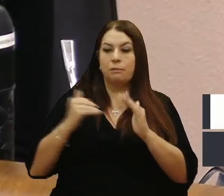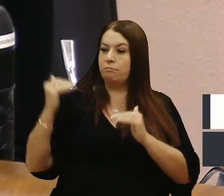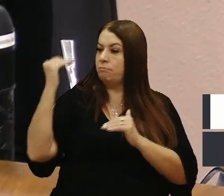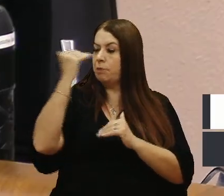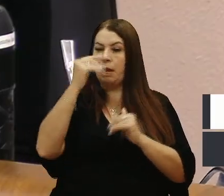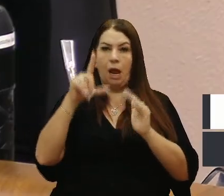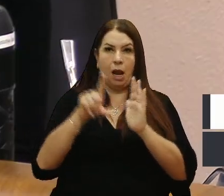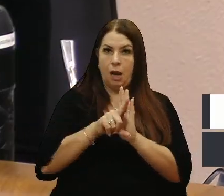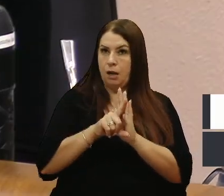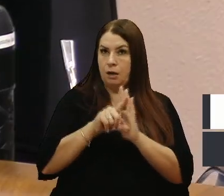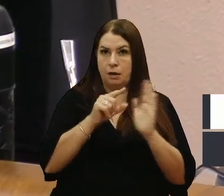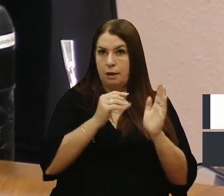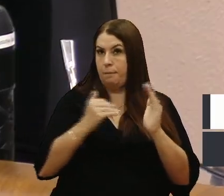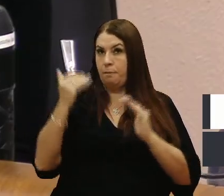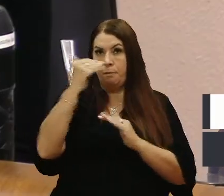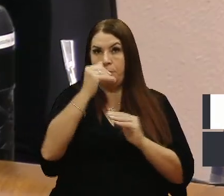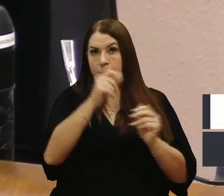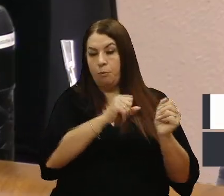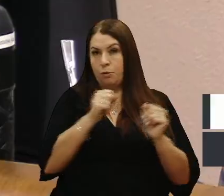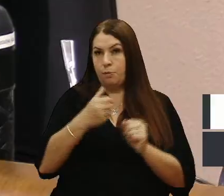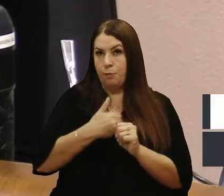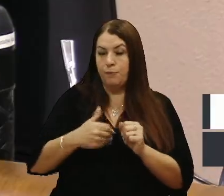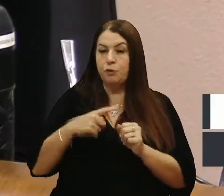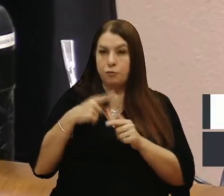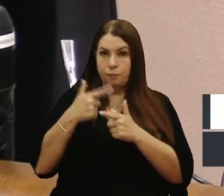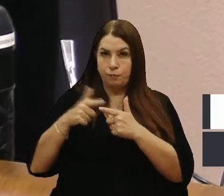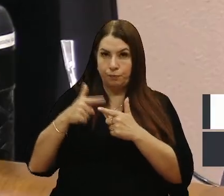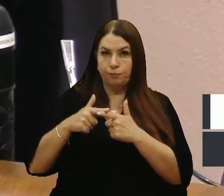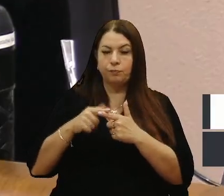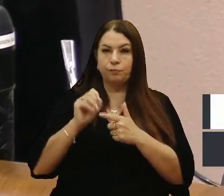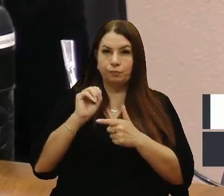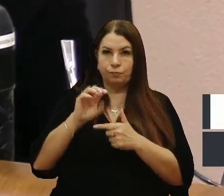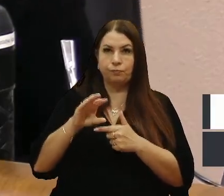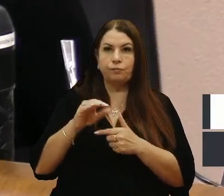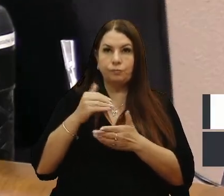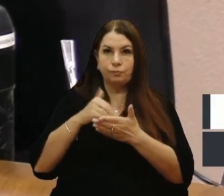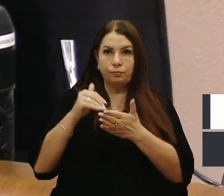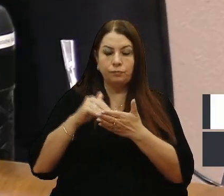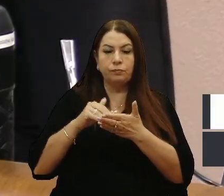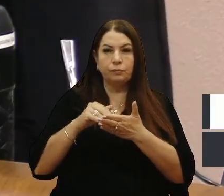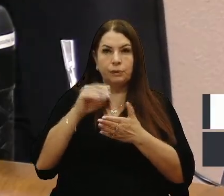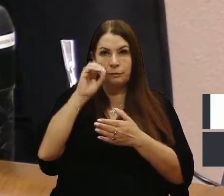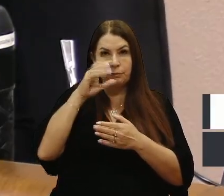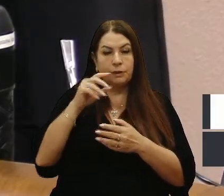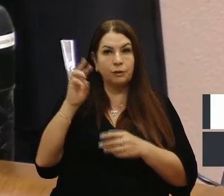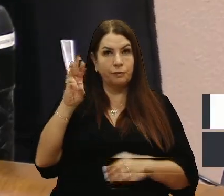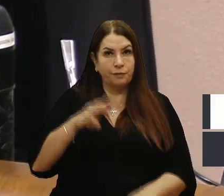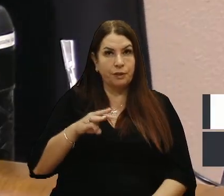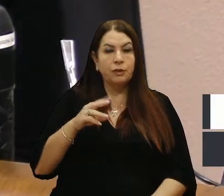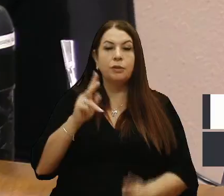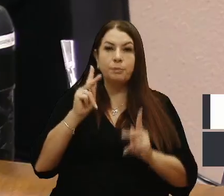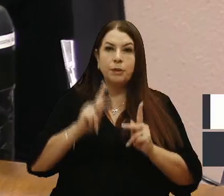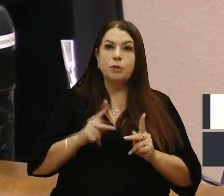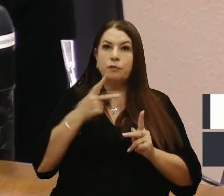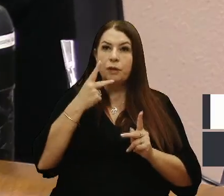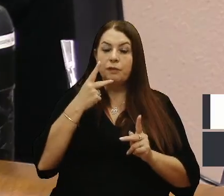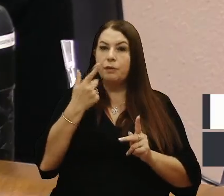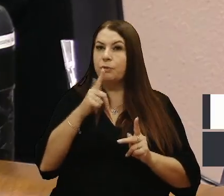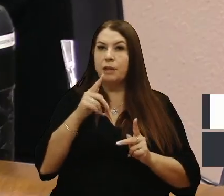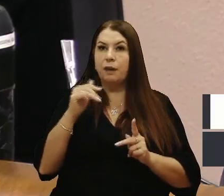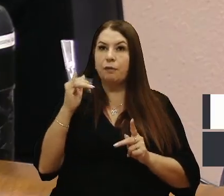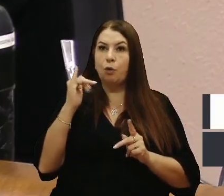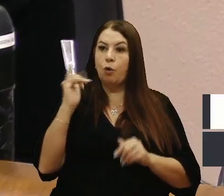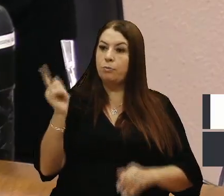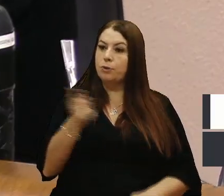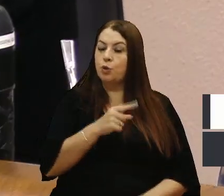empresa está acima do poder público. Eu tive alguns problemas, até mandei na época para o secretário Fiuza com a Visate, onde as pessoas alegavam que não estava passando no